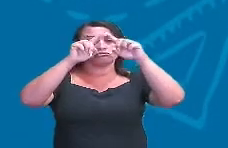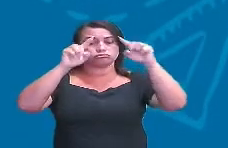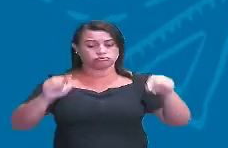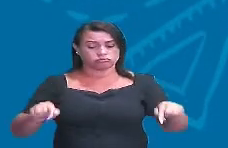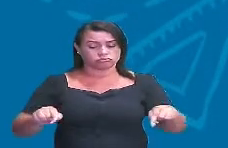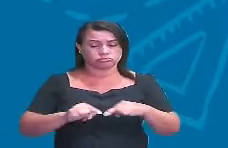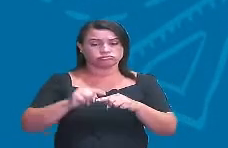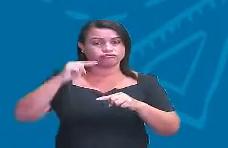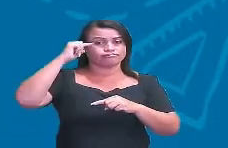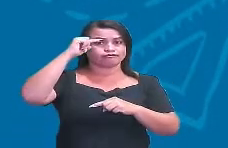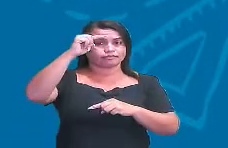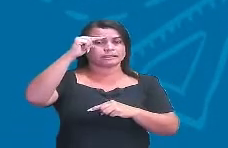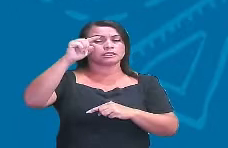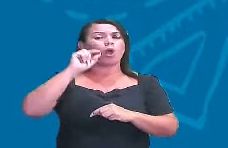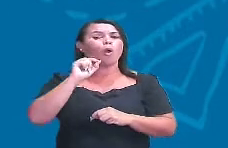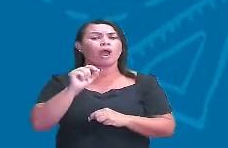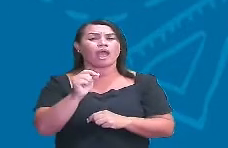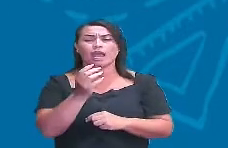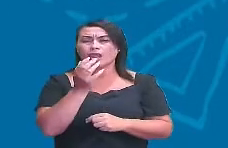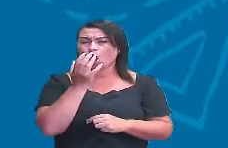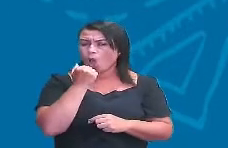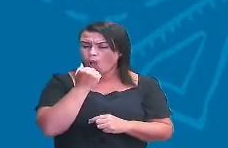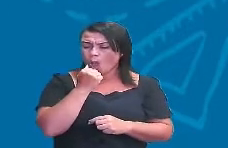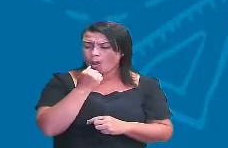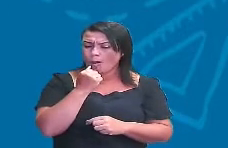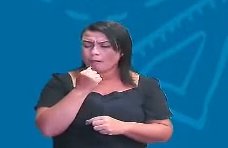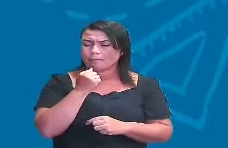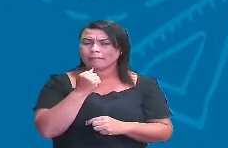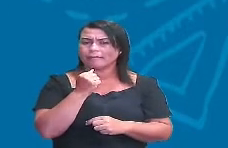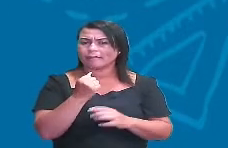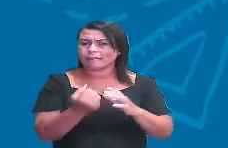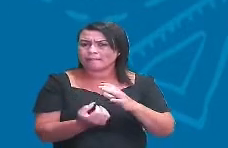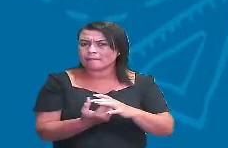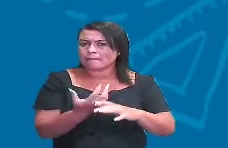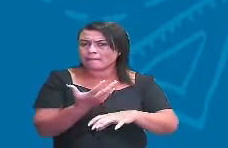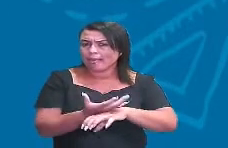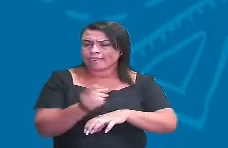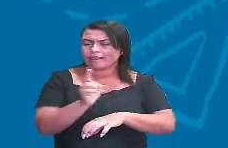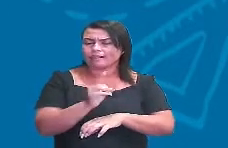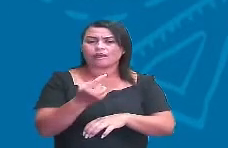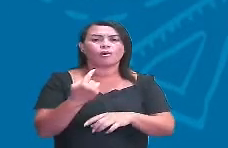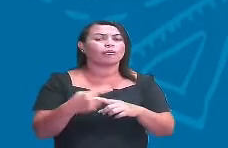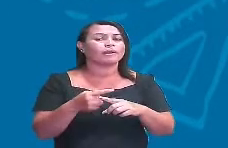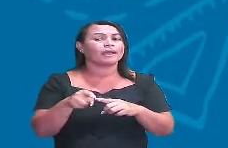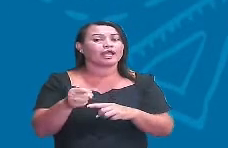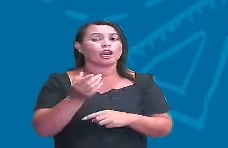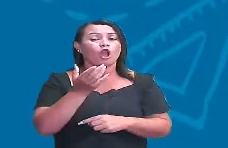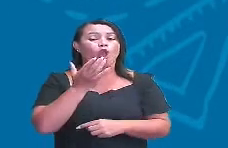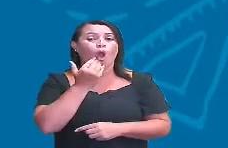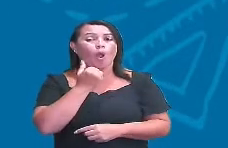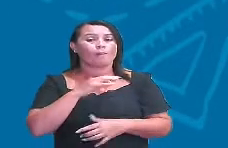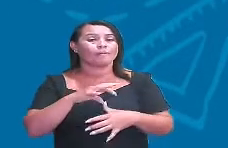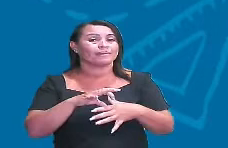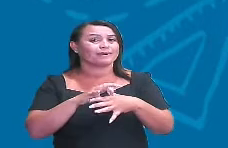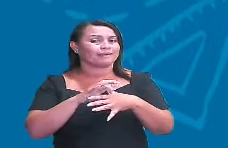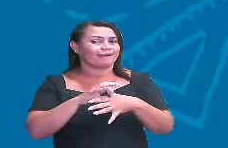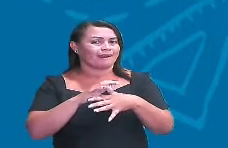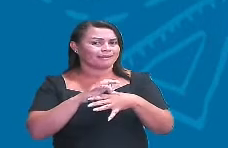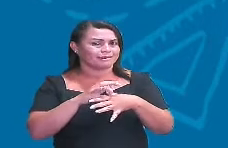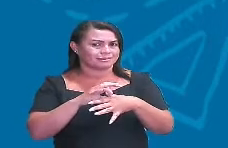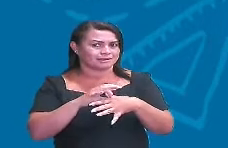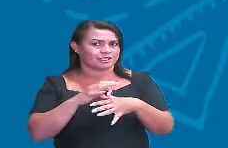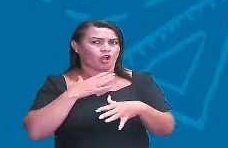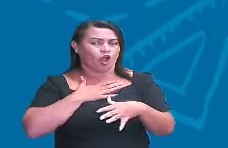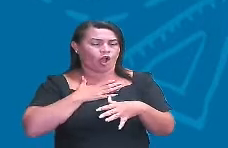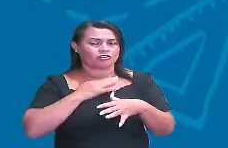ele não se alimenta de planta, né? Porque o leão, ele é um animal carnívoro, ele gosta de